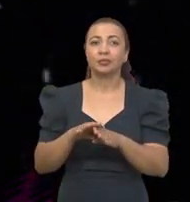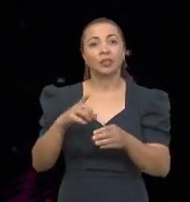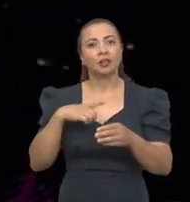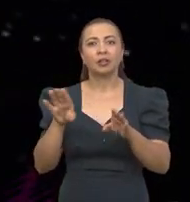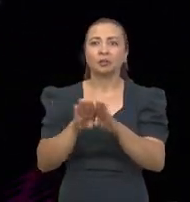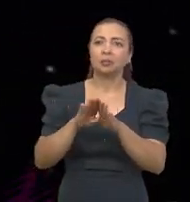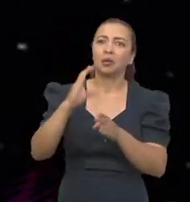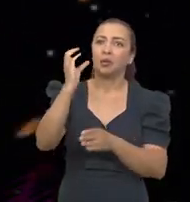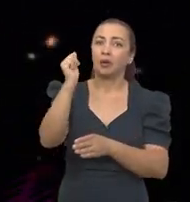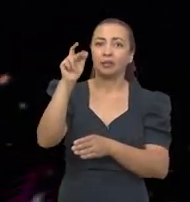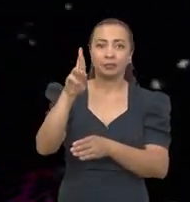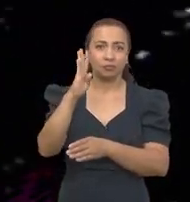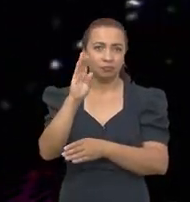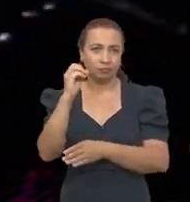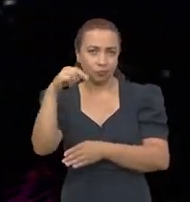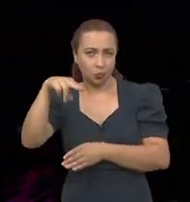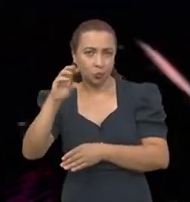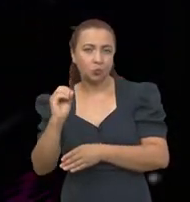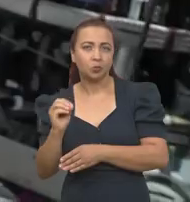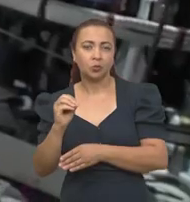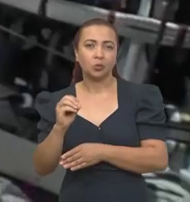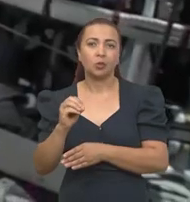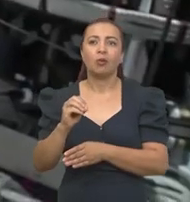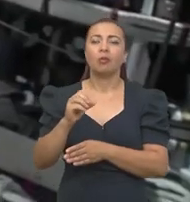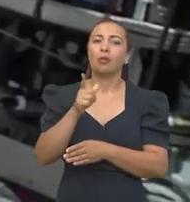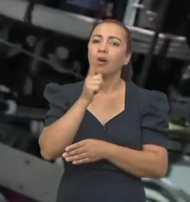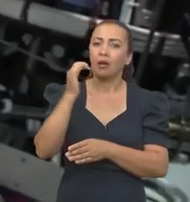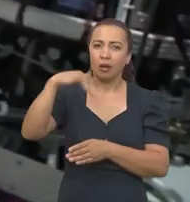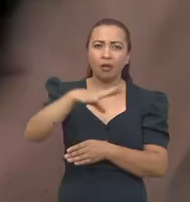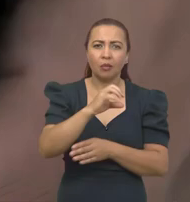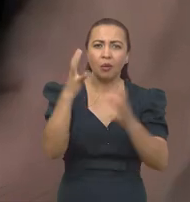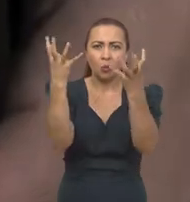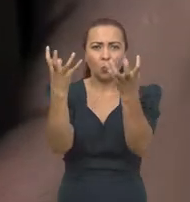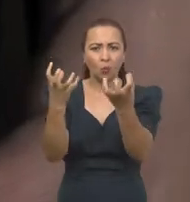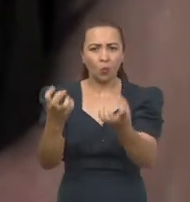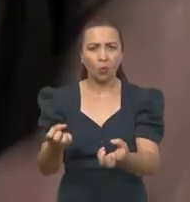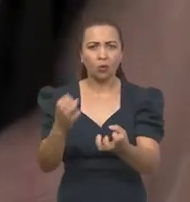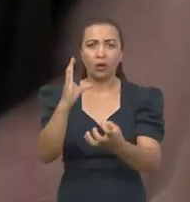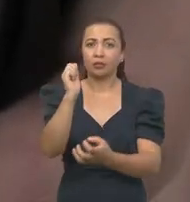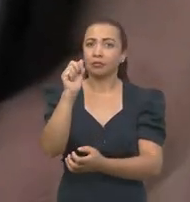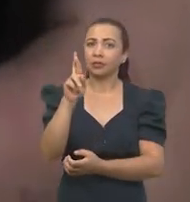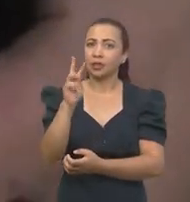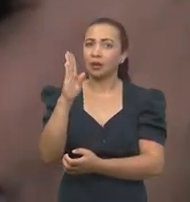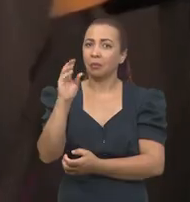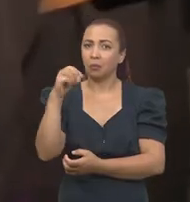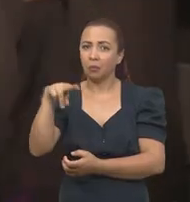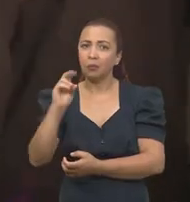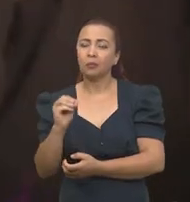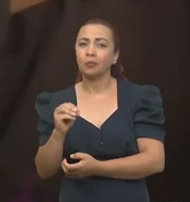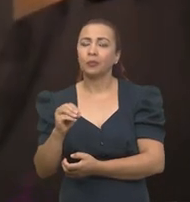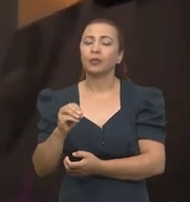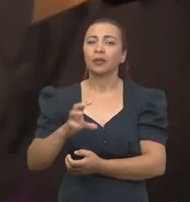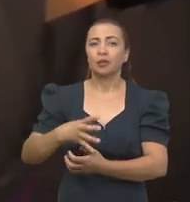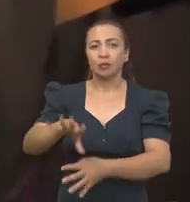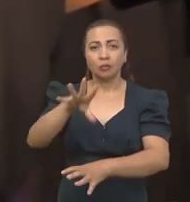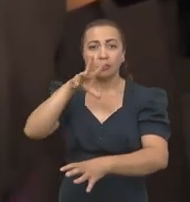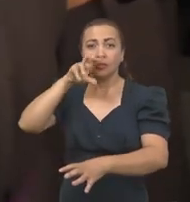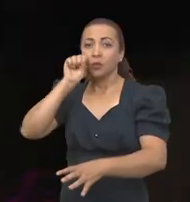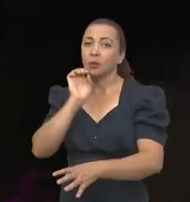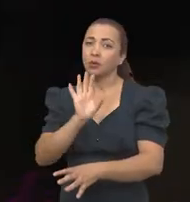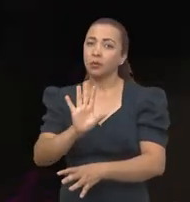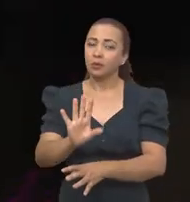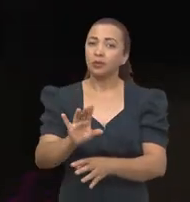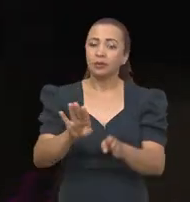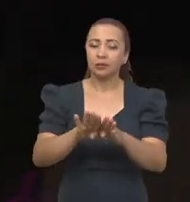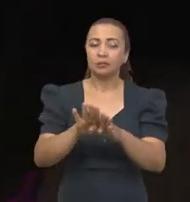Sumidouro de carbono oceano então o oceano Puxa esse carbono que a gente mítico atmosfera pela queima de combustíveis